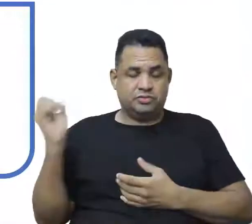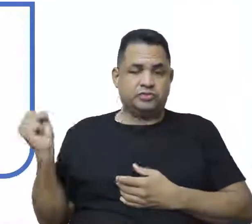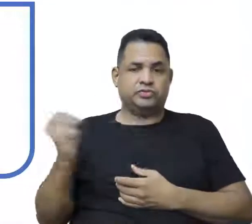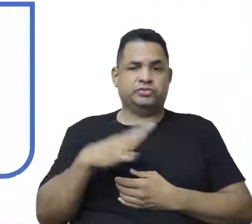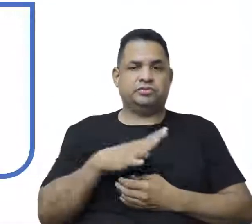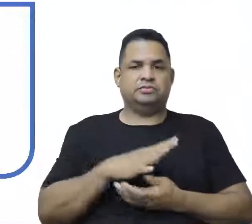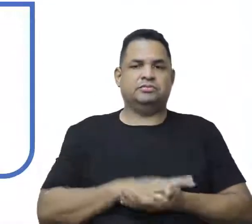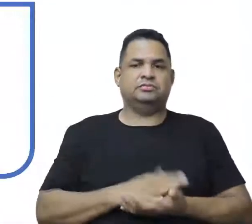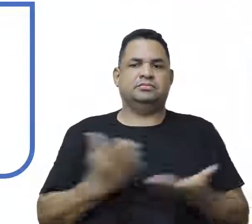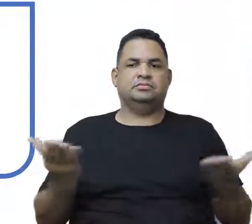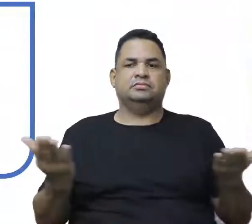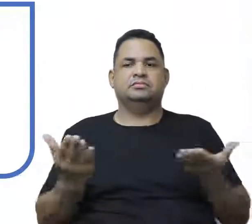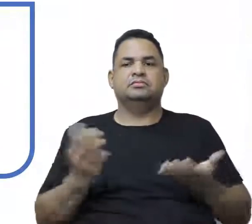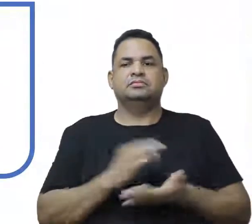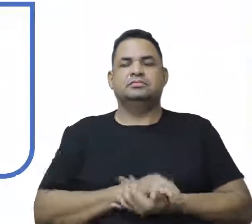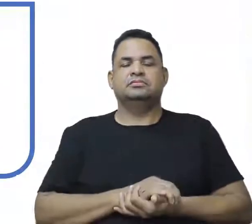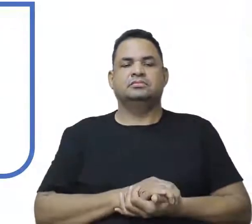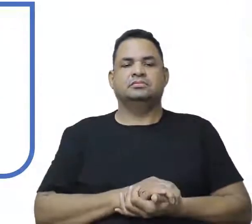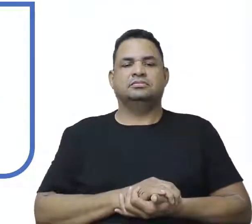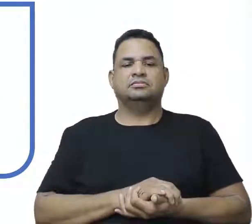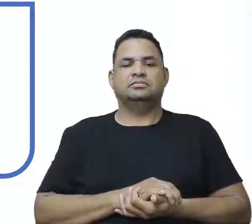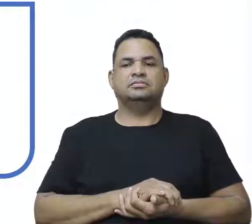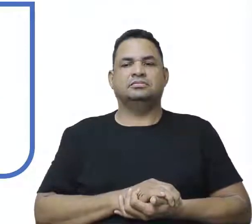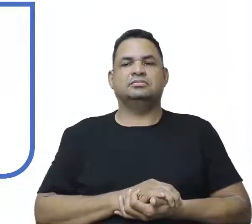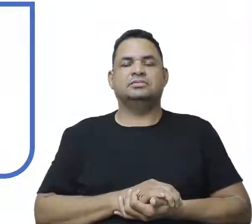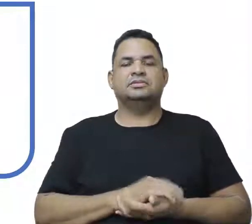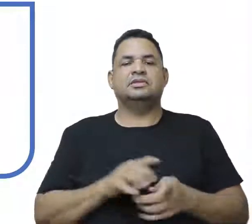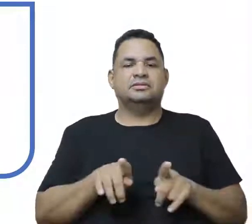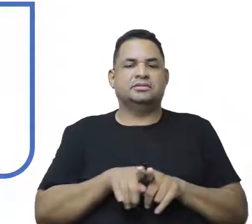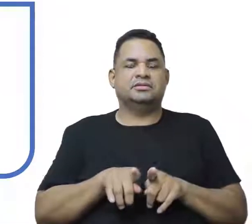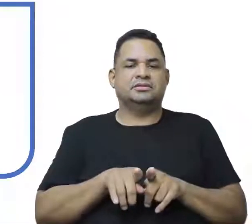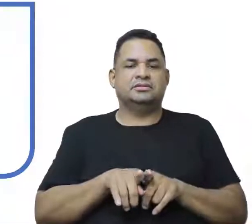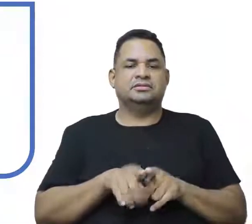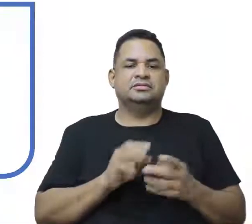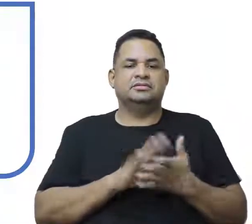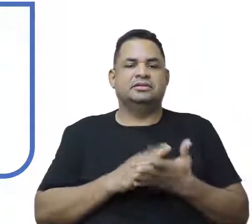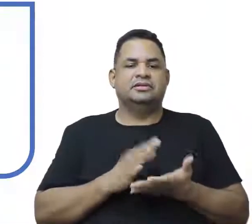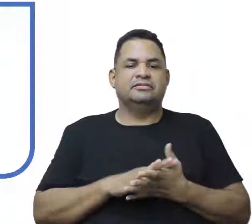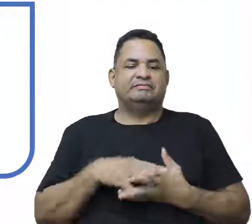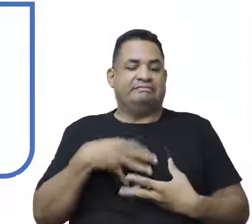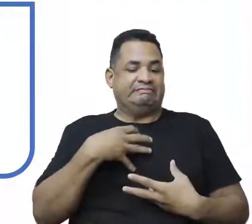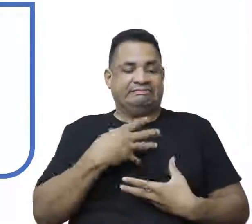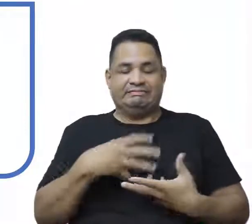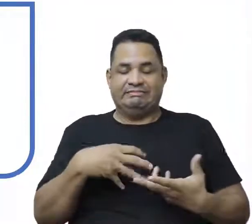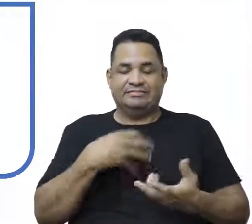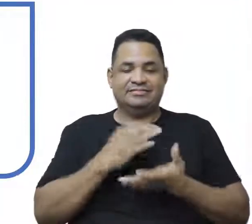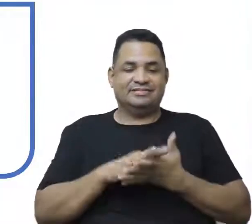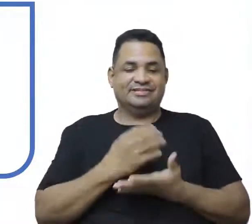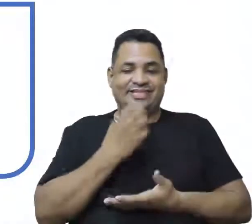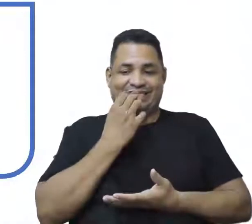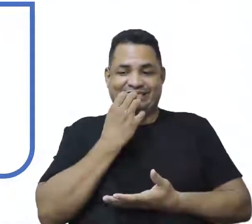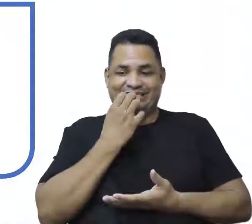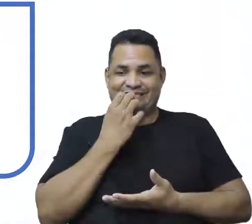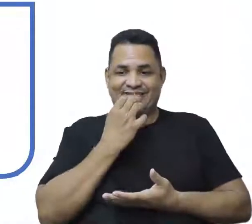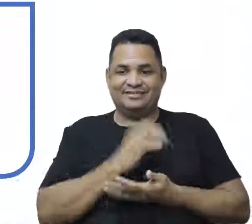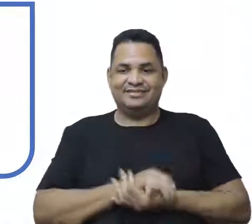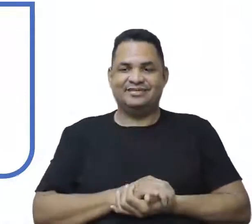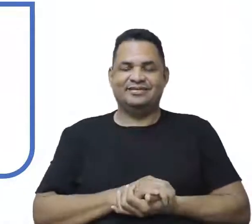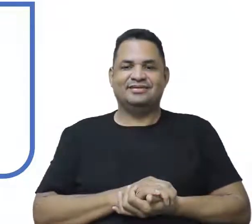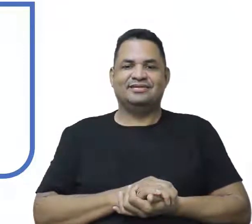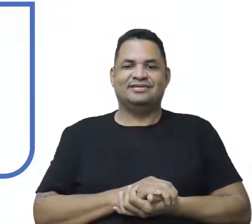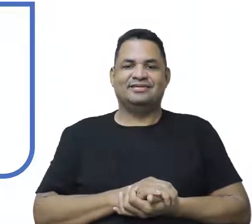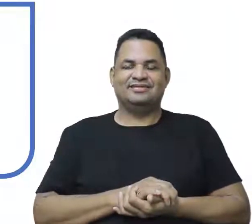Um traço muito interessante de ansiedade. Eu tenho uma certa agonia para quem rói unhas, sinceramente. Mas fico incomodada. É